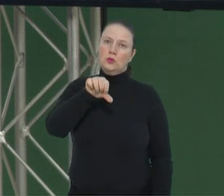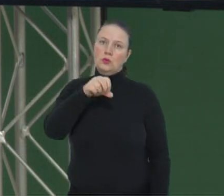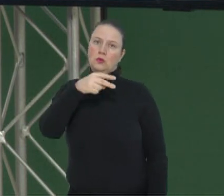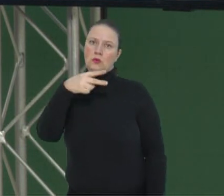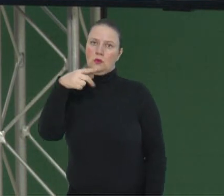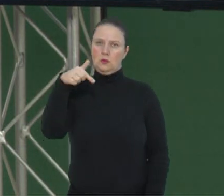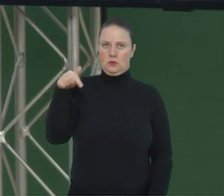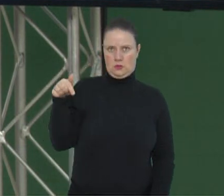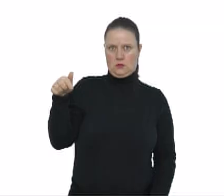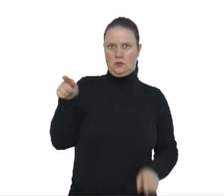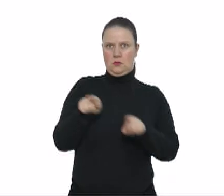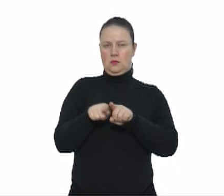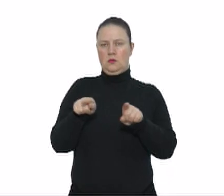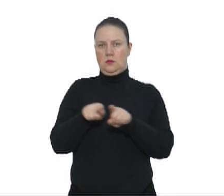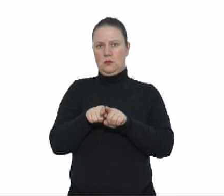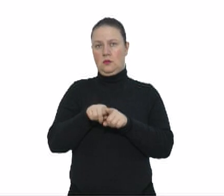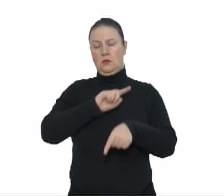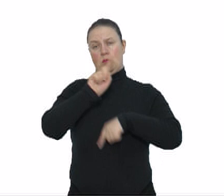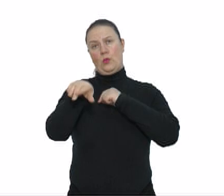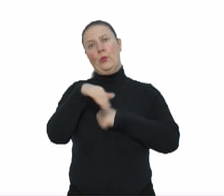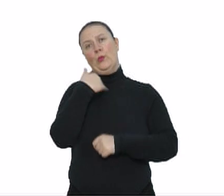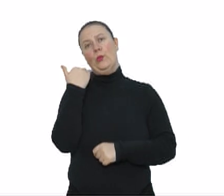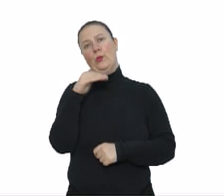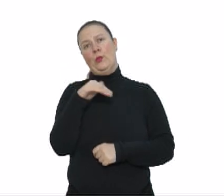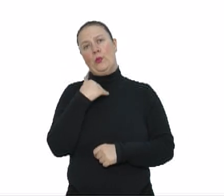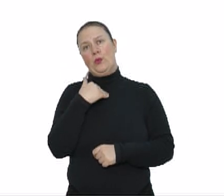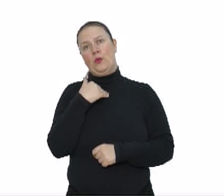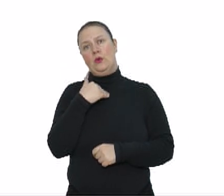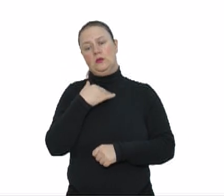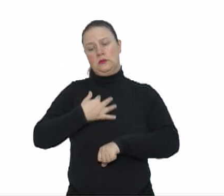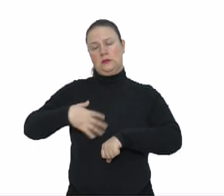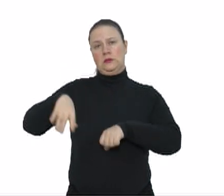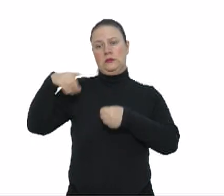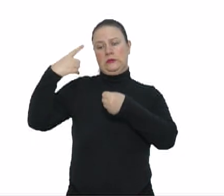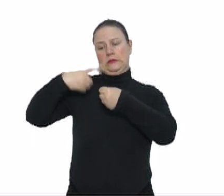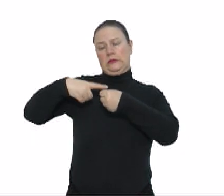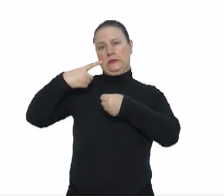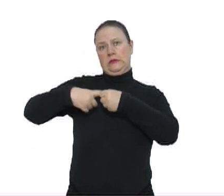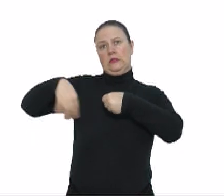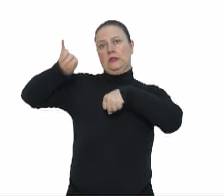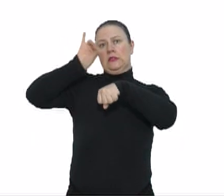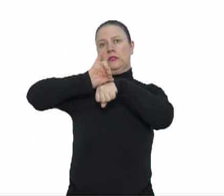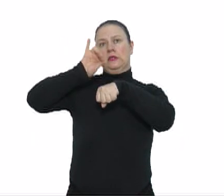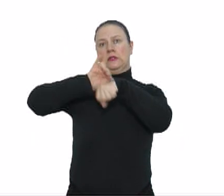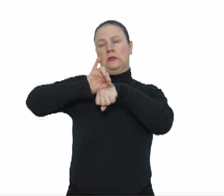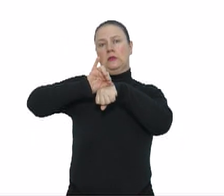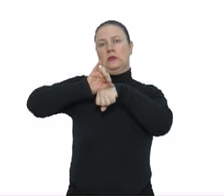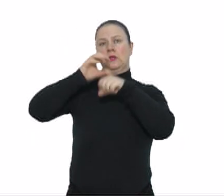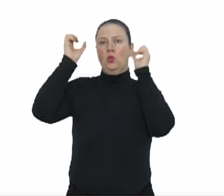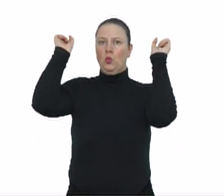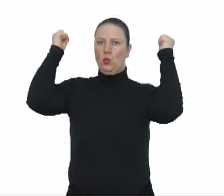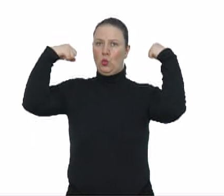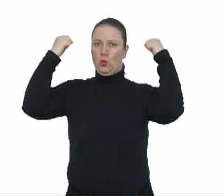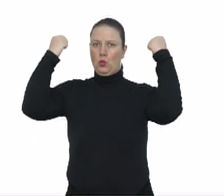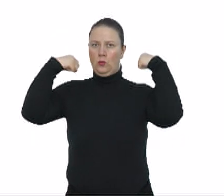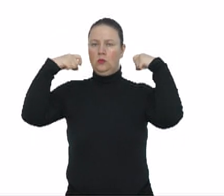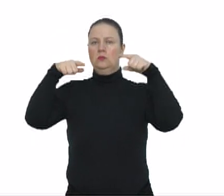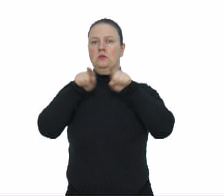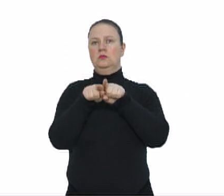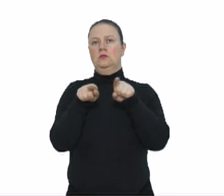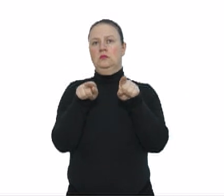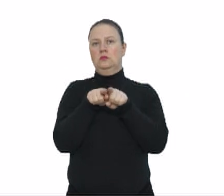1927 e se morreu em Ciudad de México, a capital, né, do México aqui,